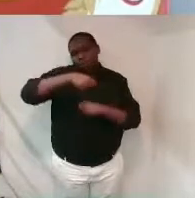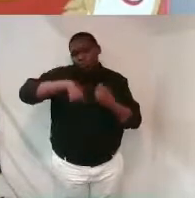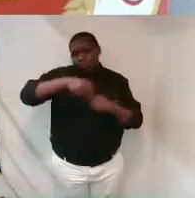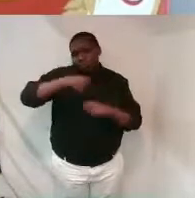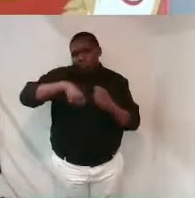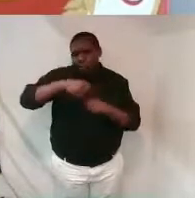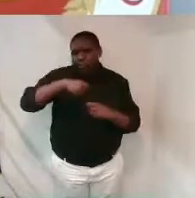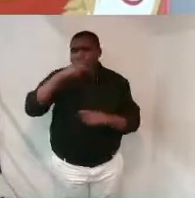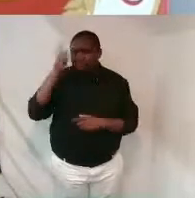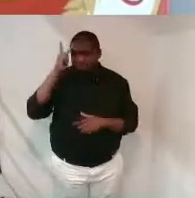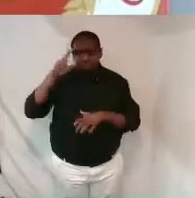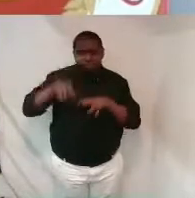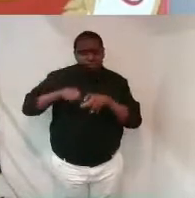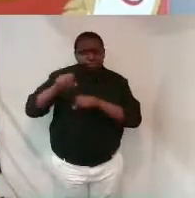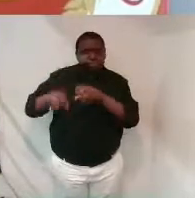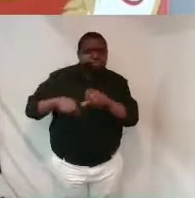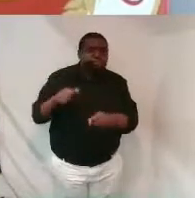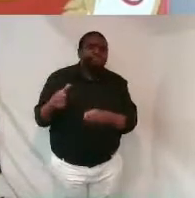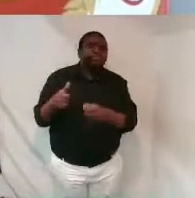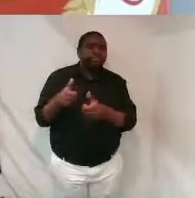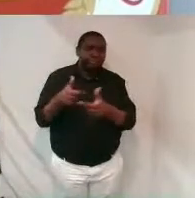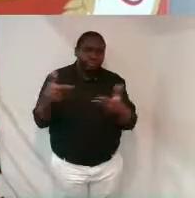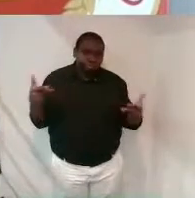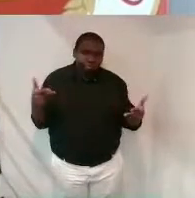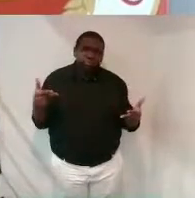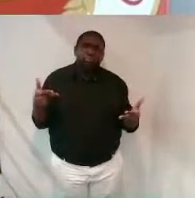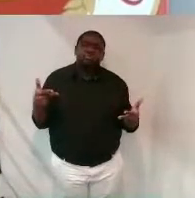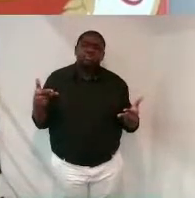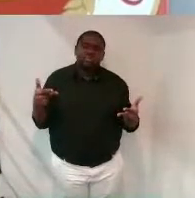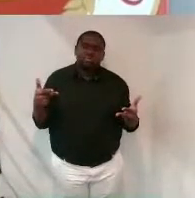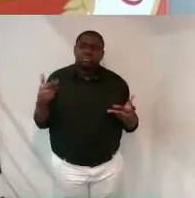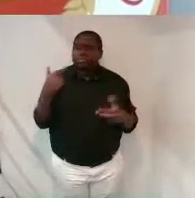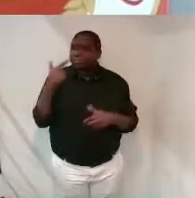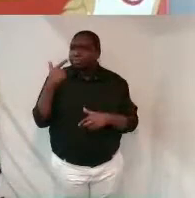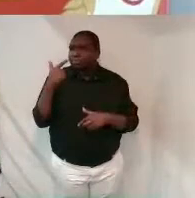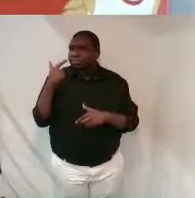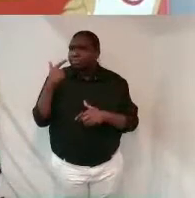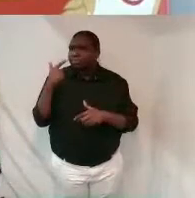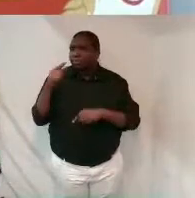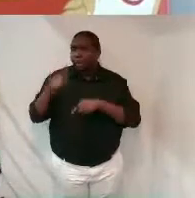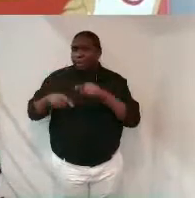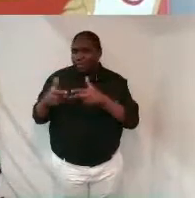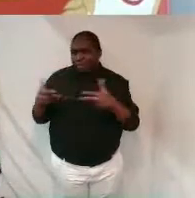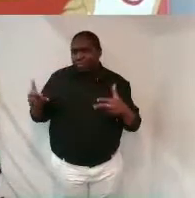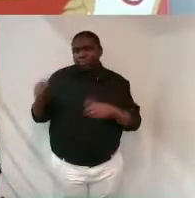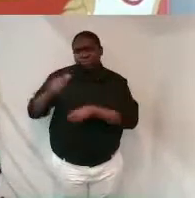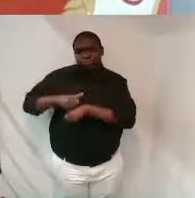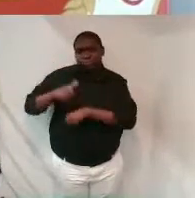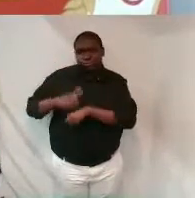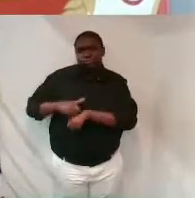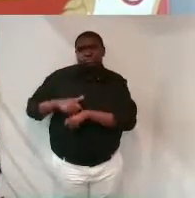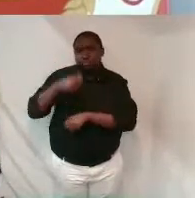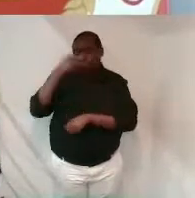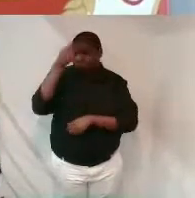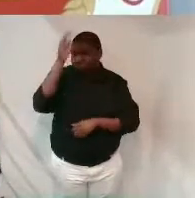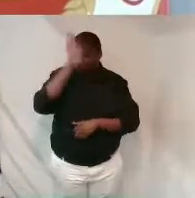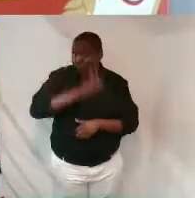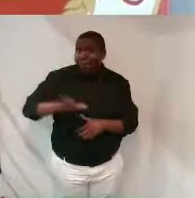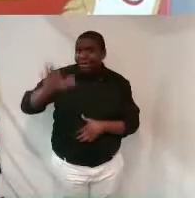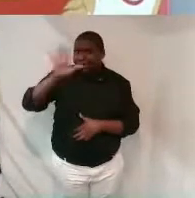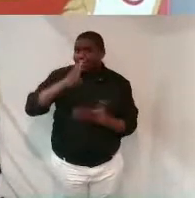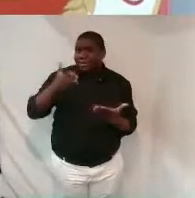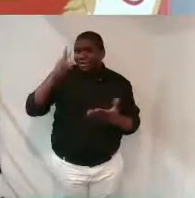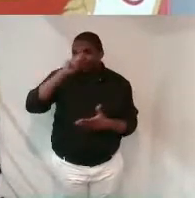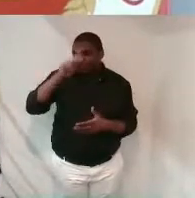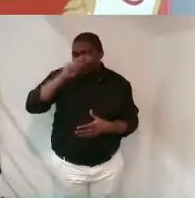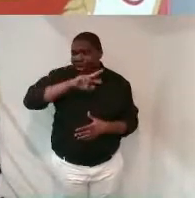dos catadores de resíduos em todo o território nacional. Essa história ela não é recente,